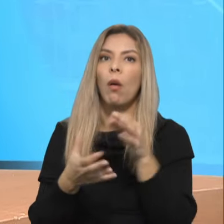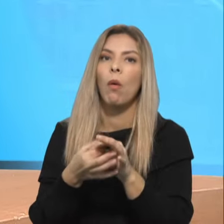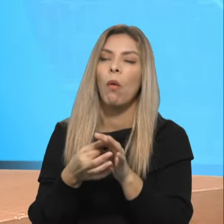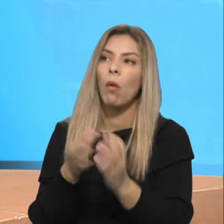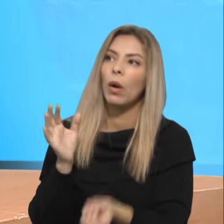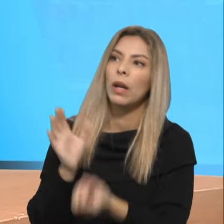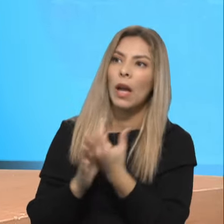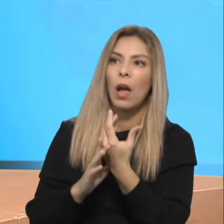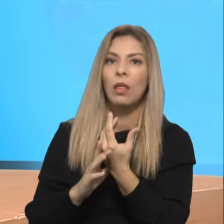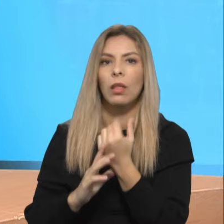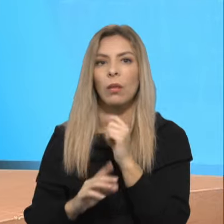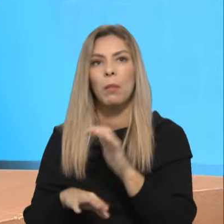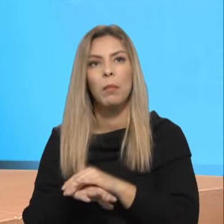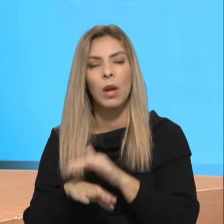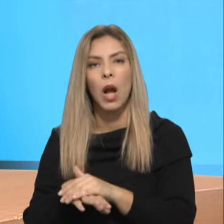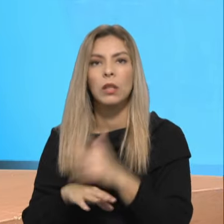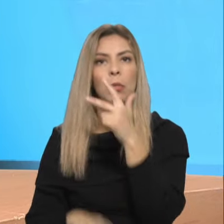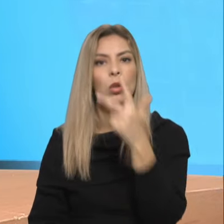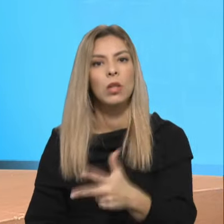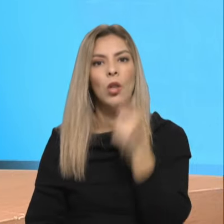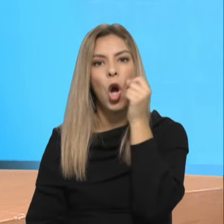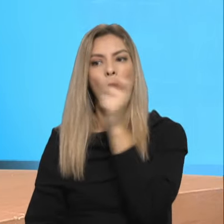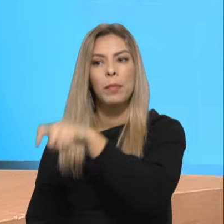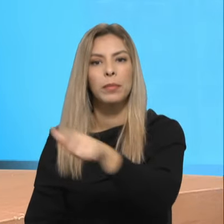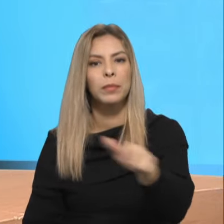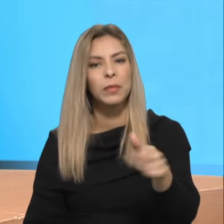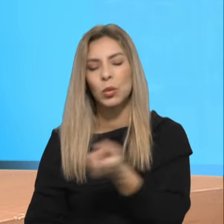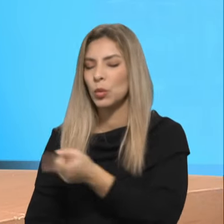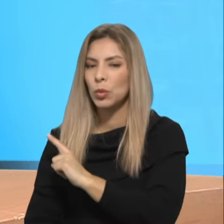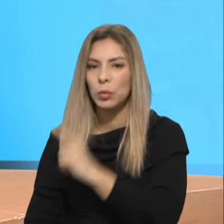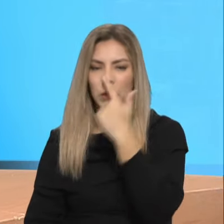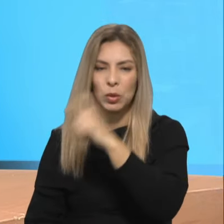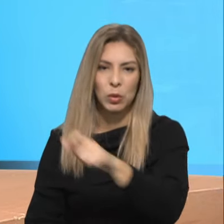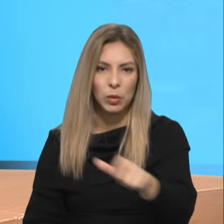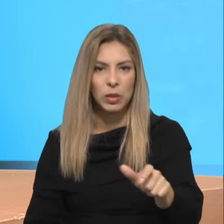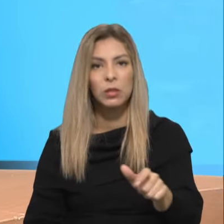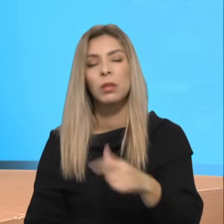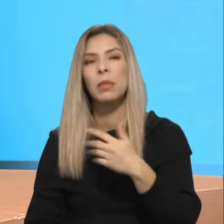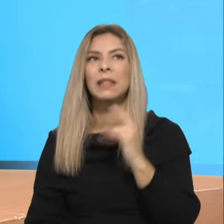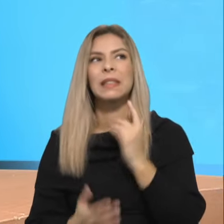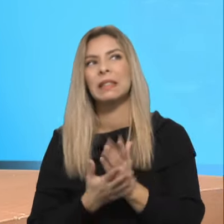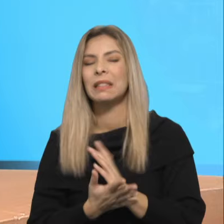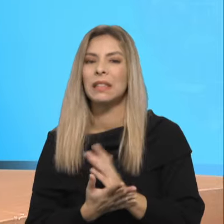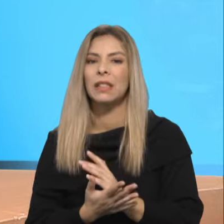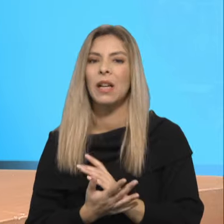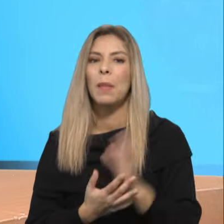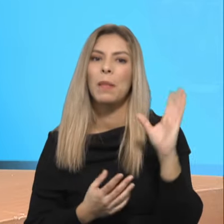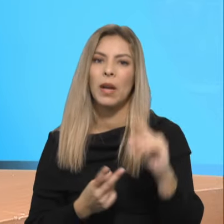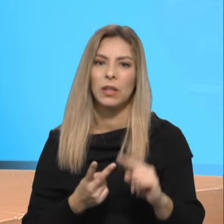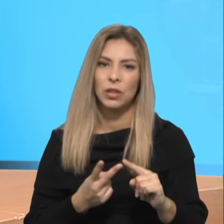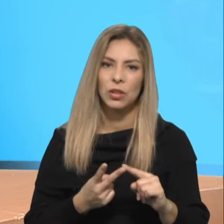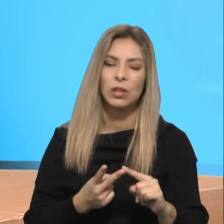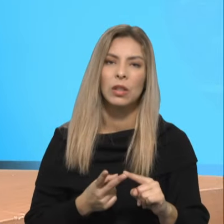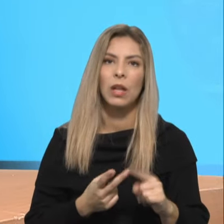pessoa humana. Há aqui uma entidade que, de alguma maneira, personifica o mistério da iniquidade. Mas depois há aqui